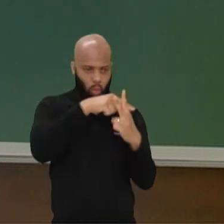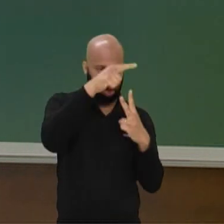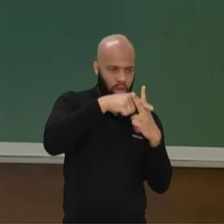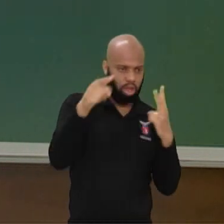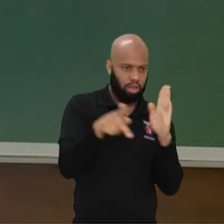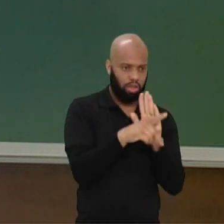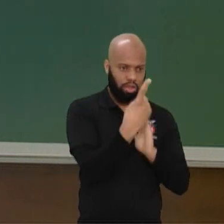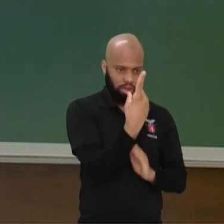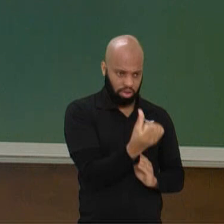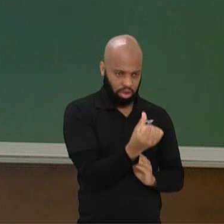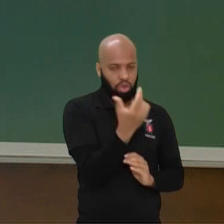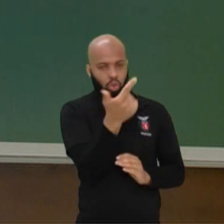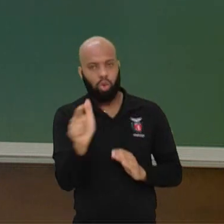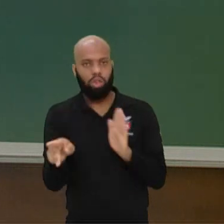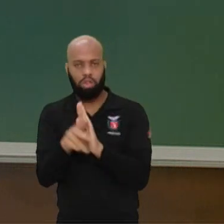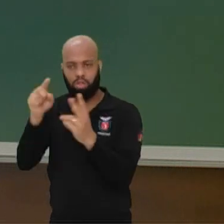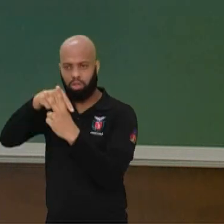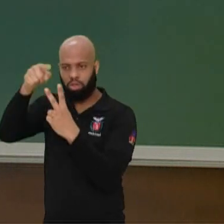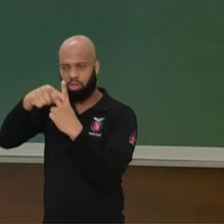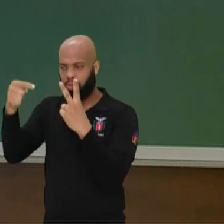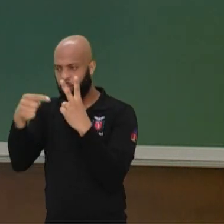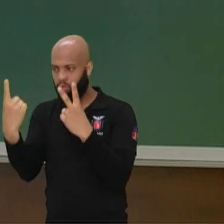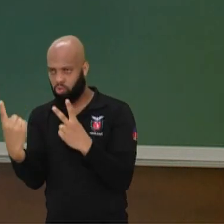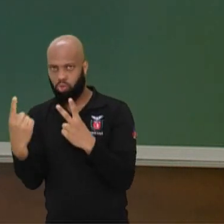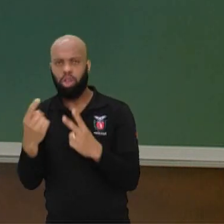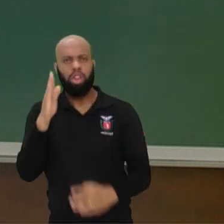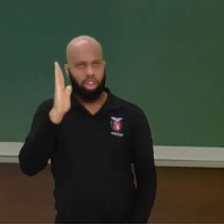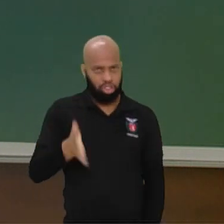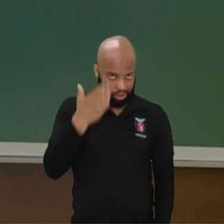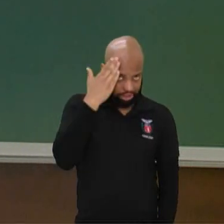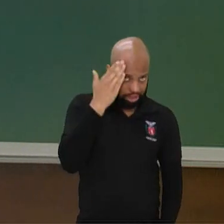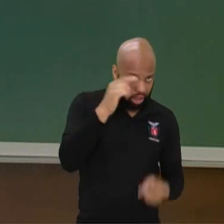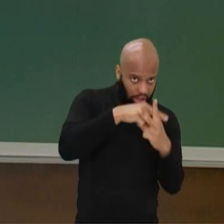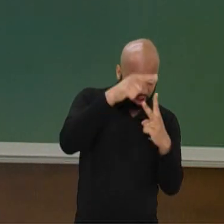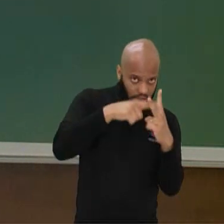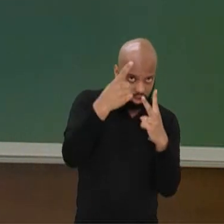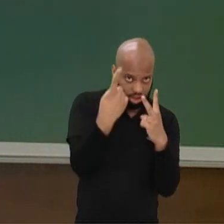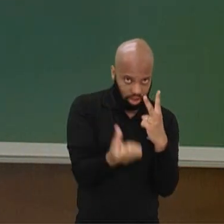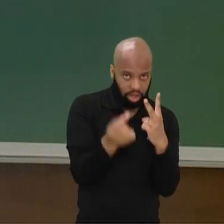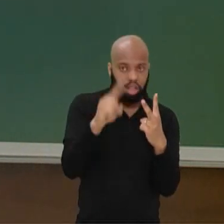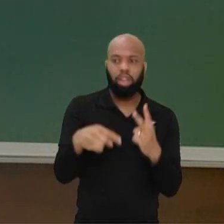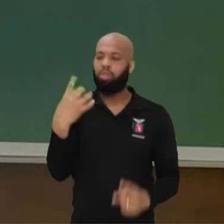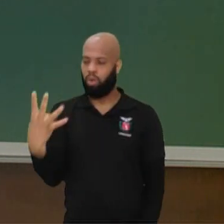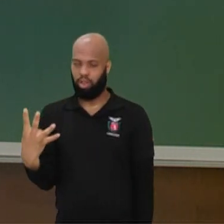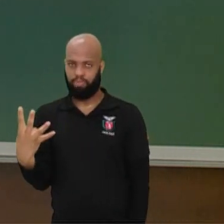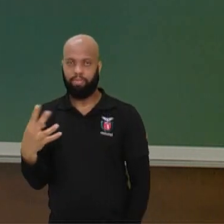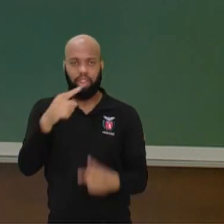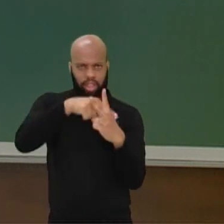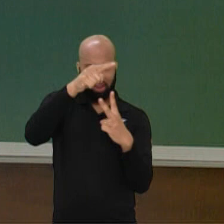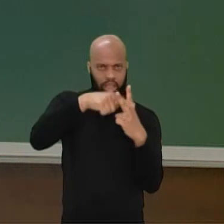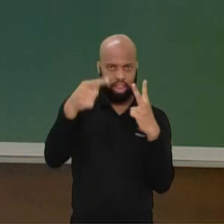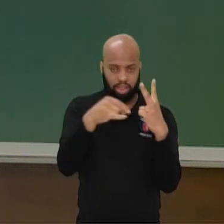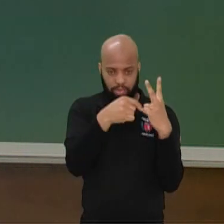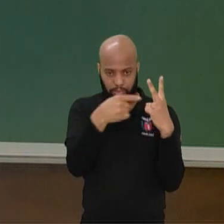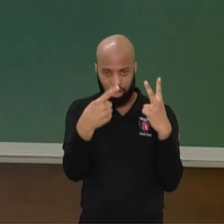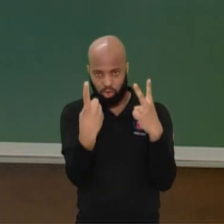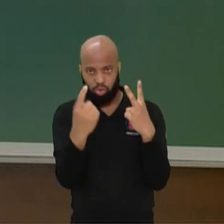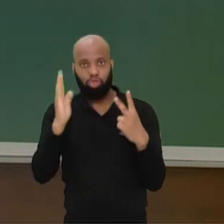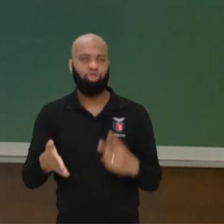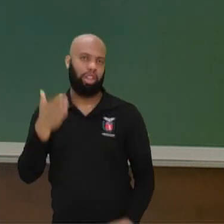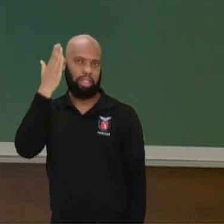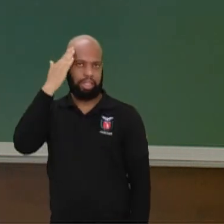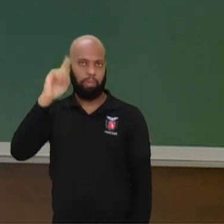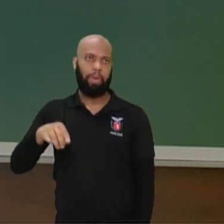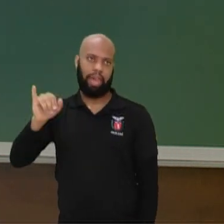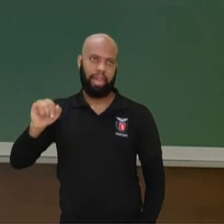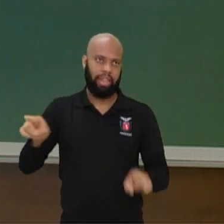1. Sabemos calcular quanto que é a raiz quadrada de 16, que é 4. E raiz quadrada de menos 1, nós já vimos que